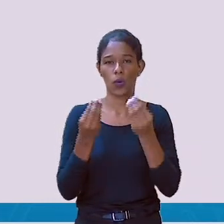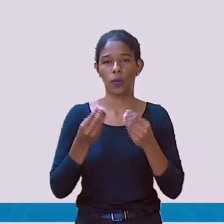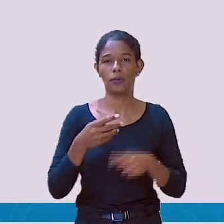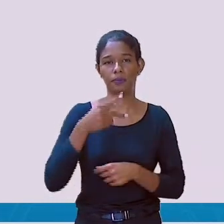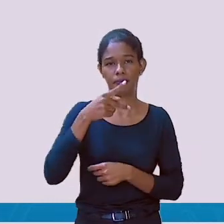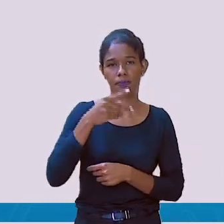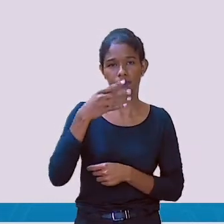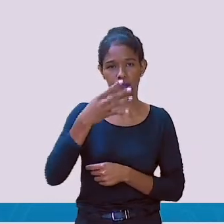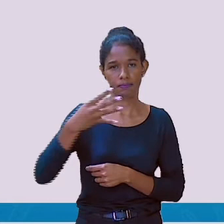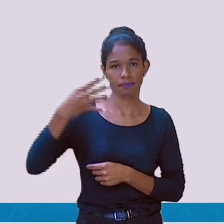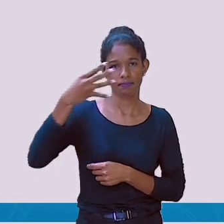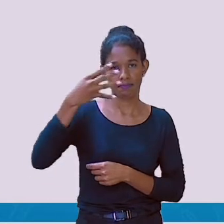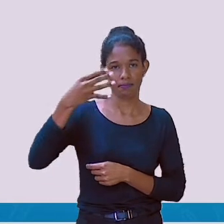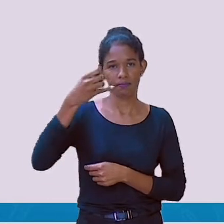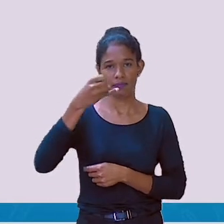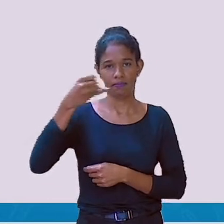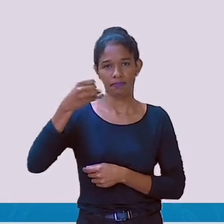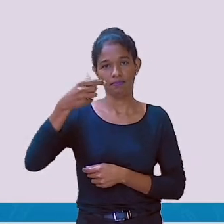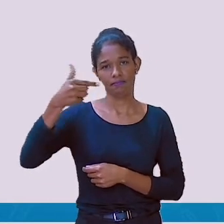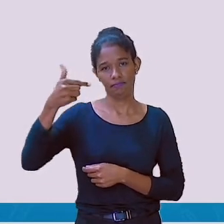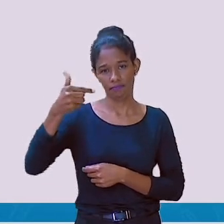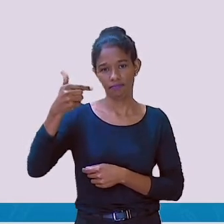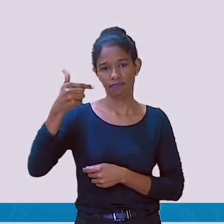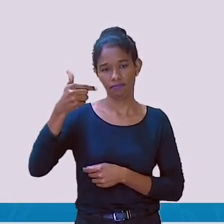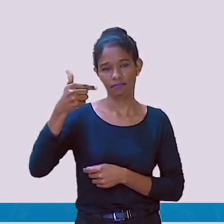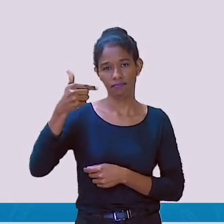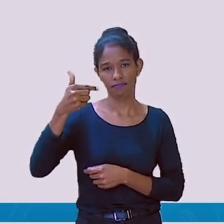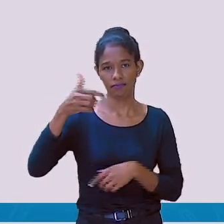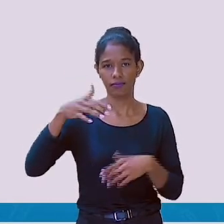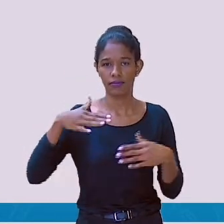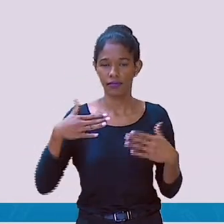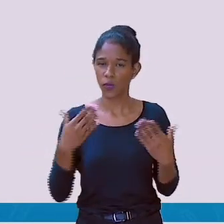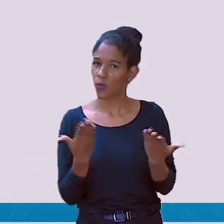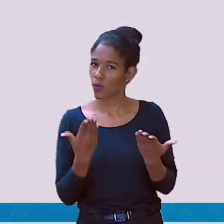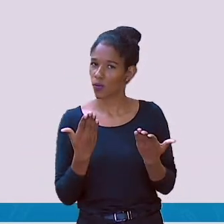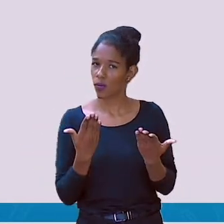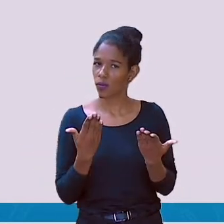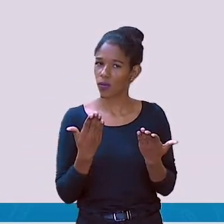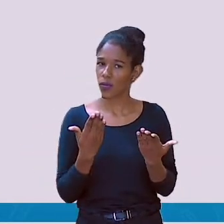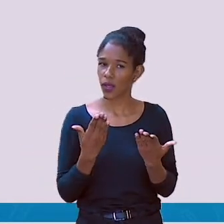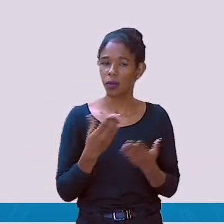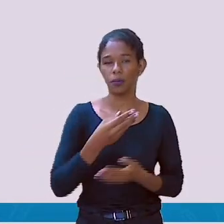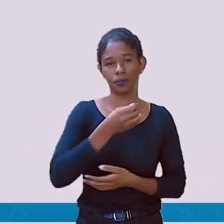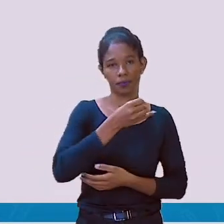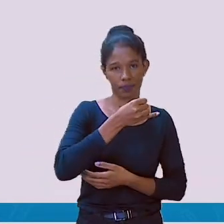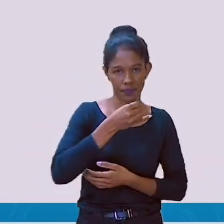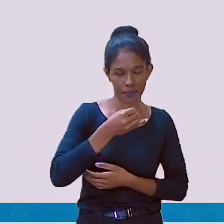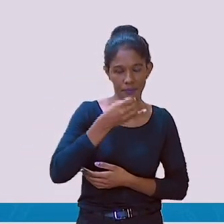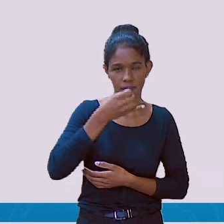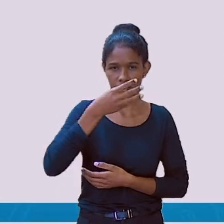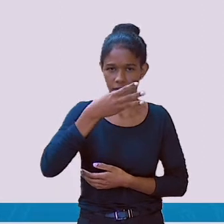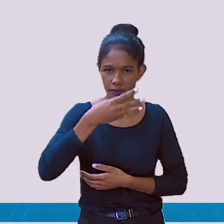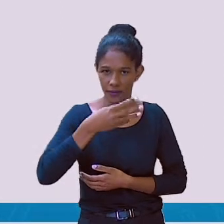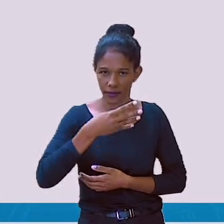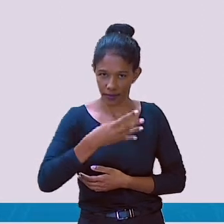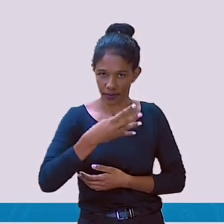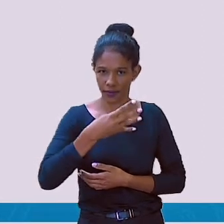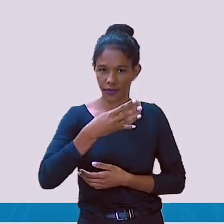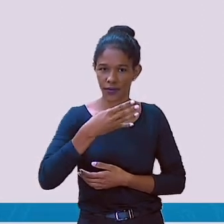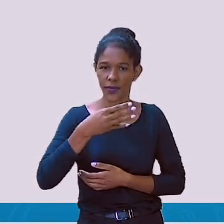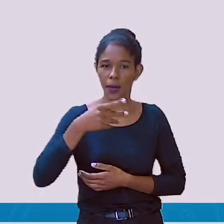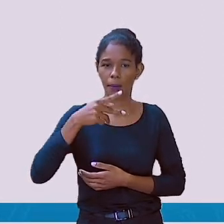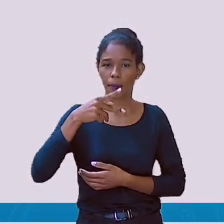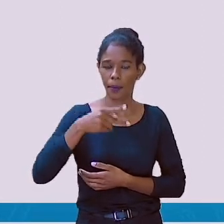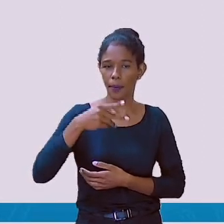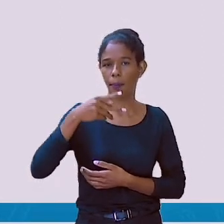4 menos 2. P elevado a 4 menos 2. Menos 4, P